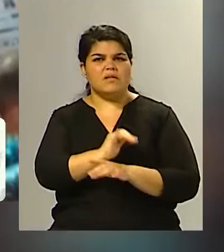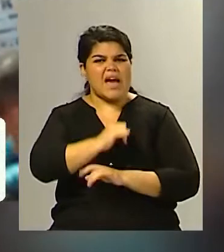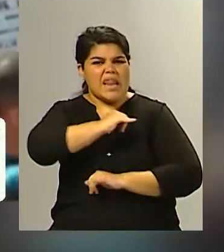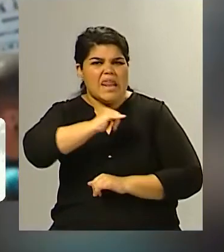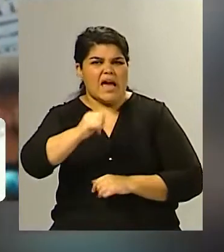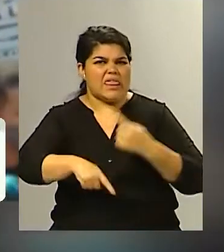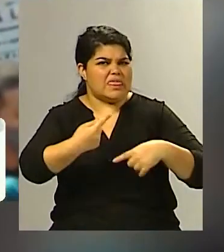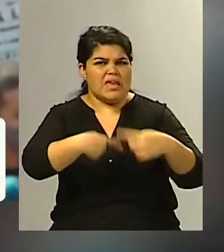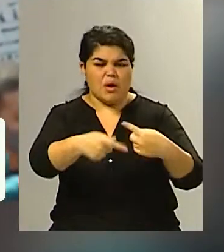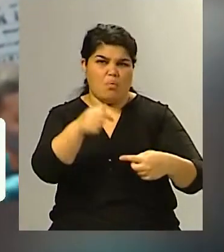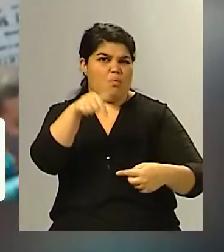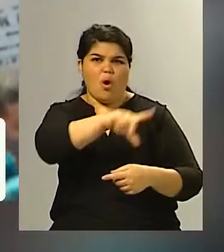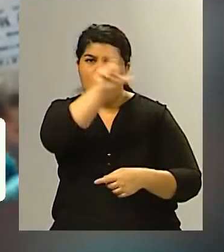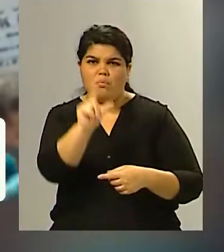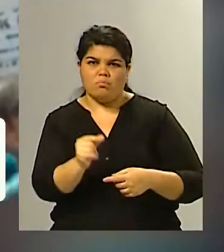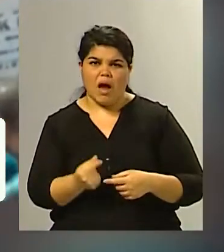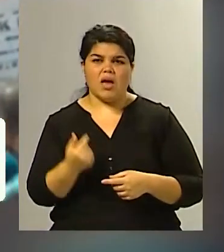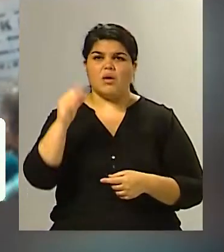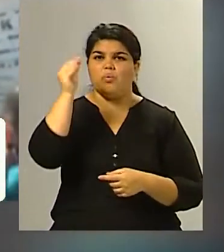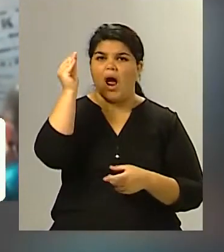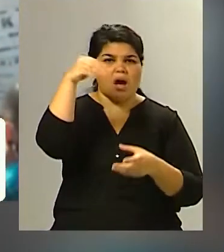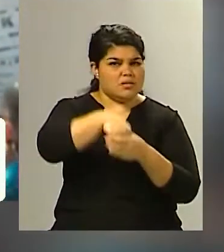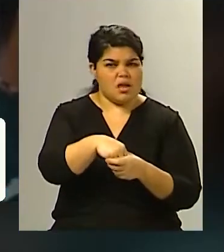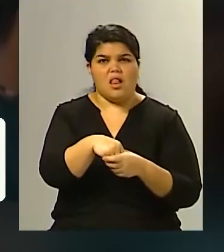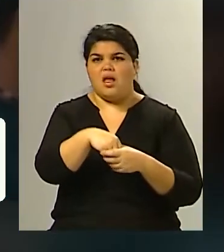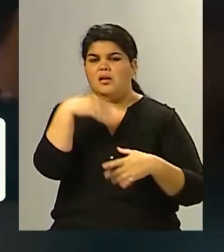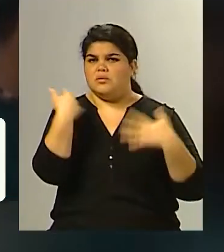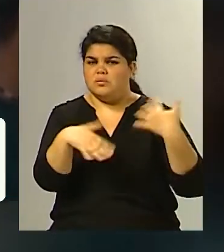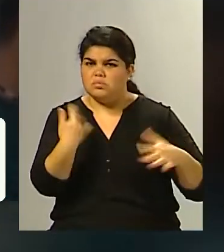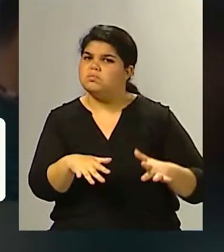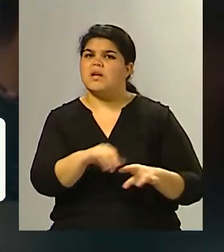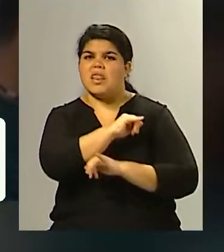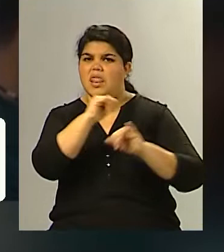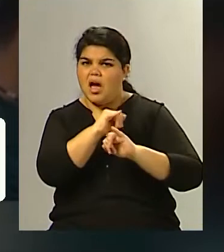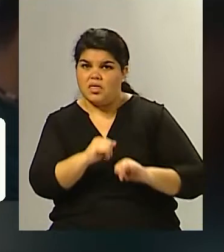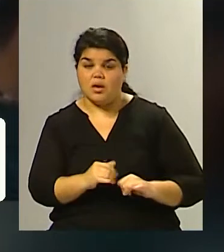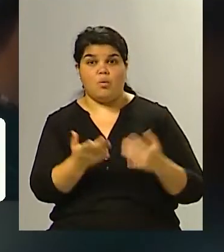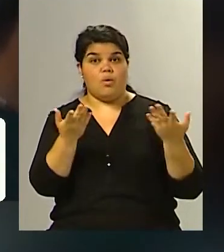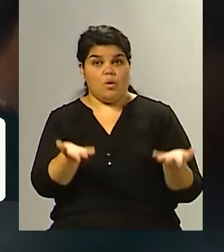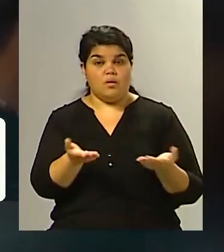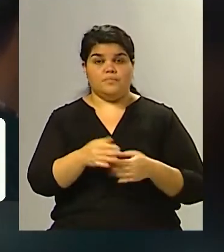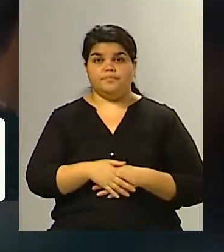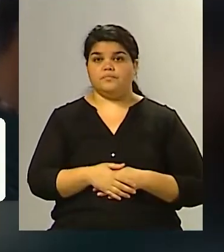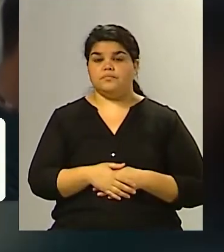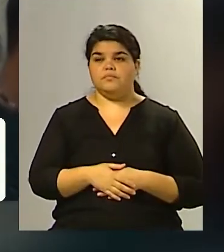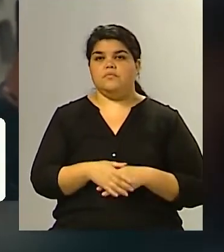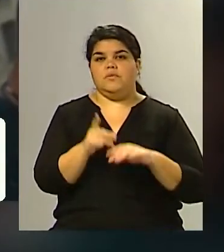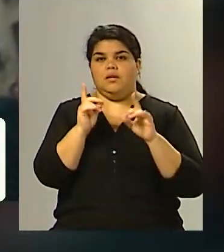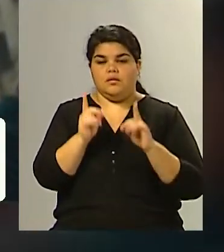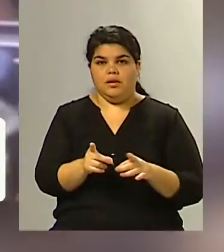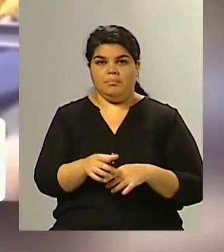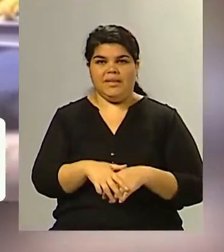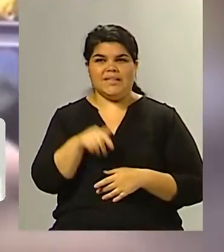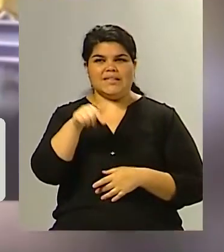sociais dentro do país. O Brasil sempre buscou, por mais que seja uma espécie de estigma ou de situação emblemática